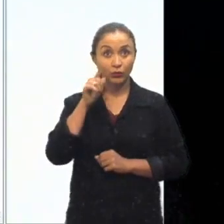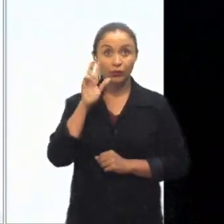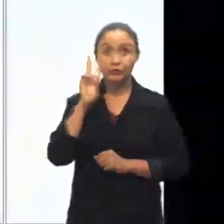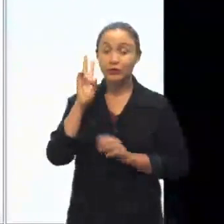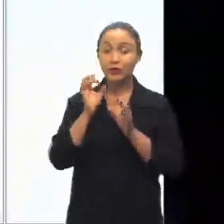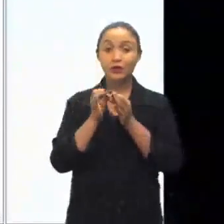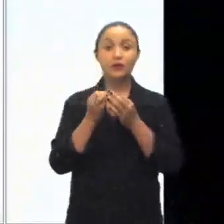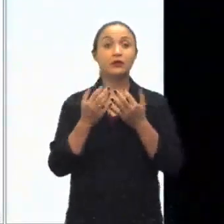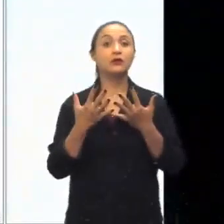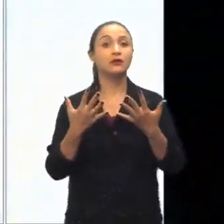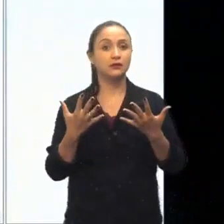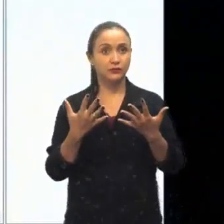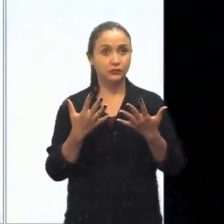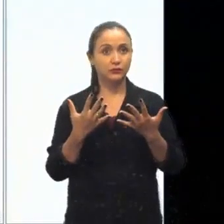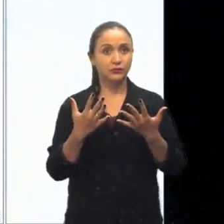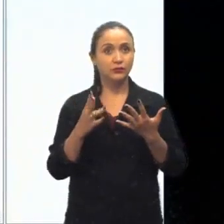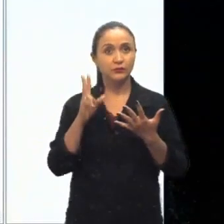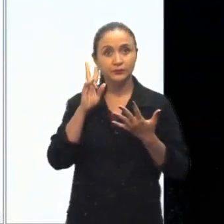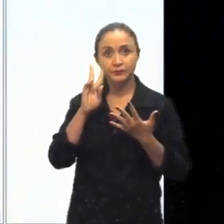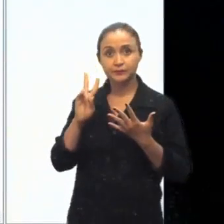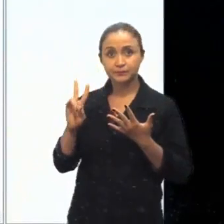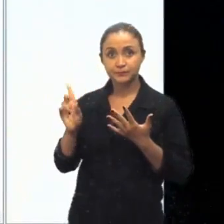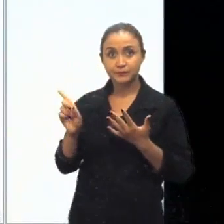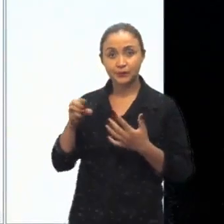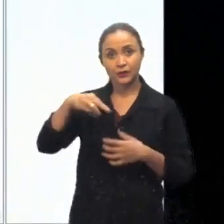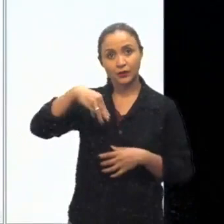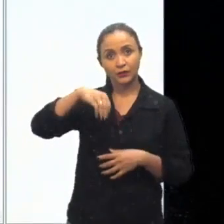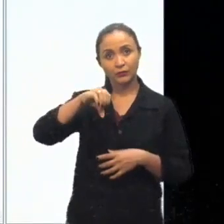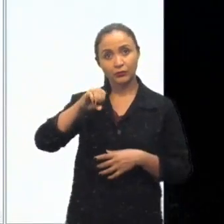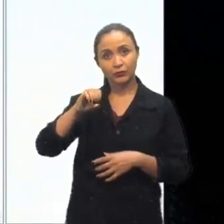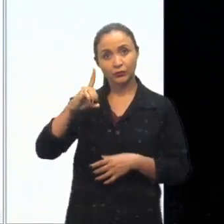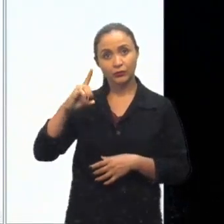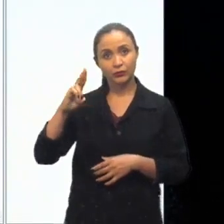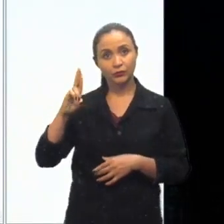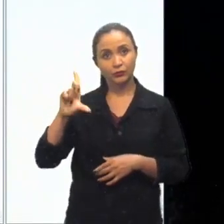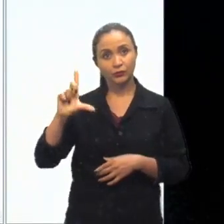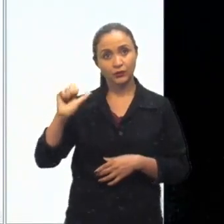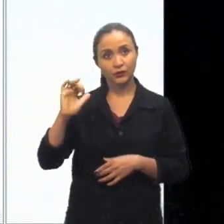claramente. Aqui, modulação por amplitude,